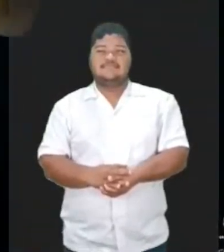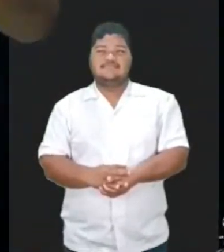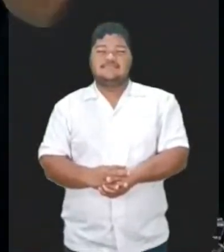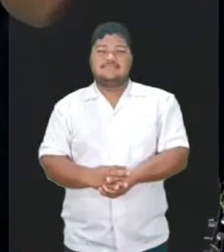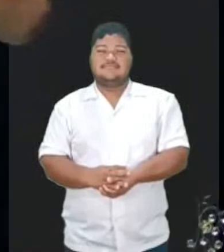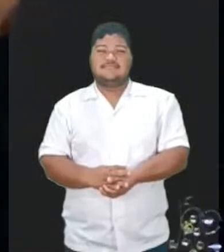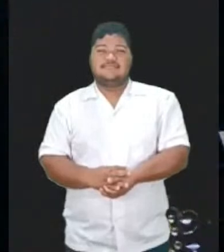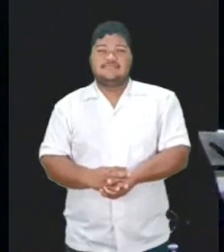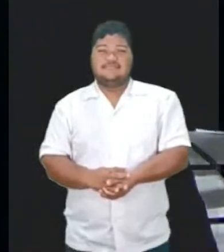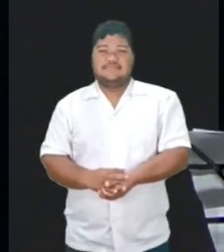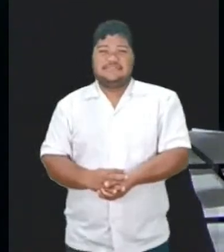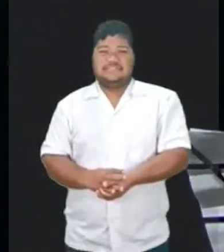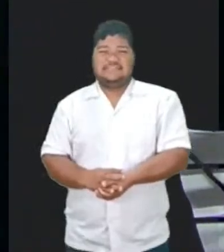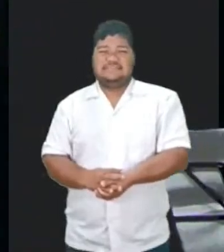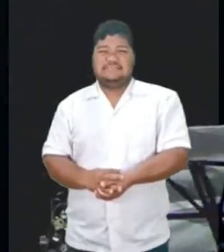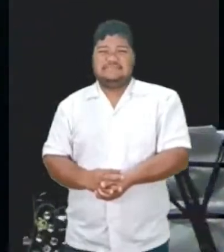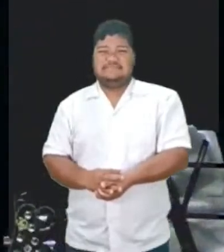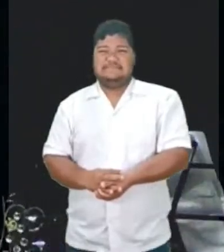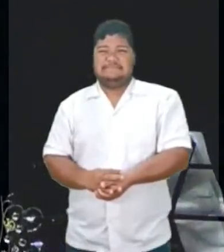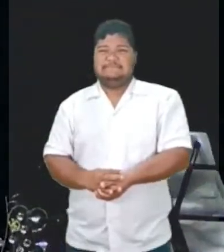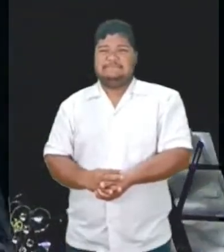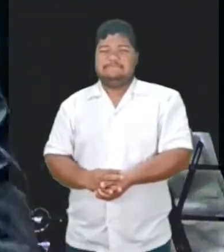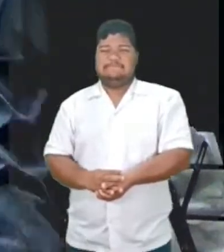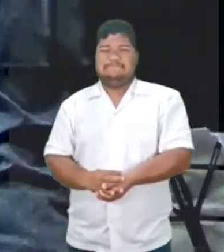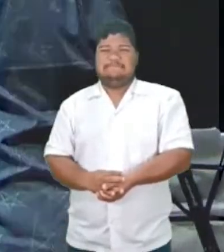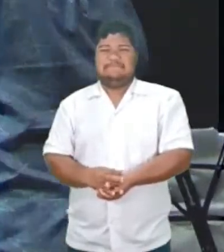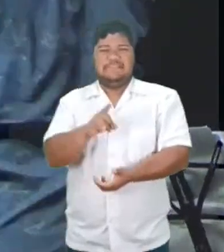E ele pegou e disse que foi feito um estudo.